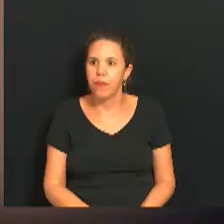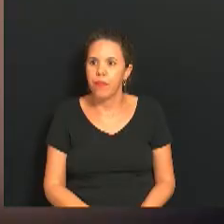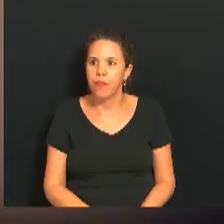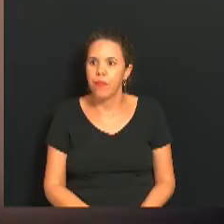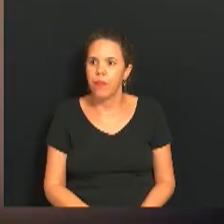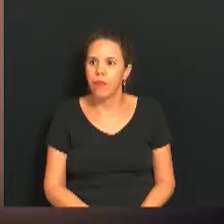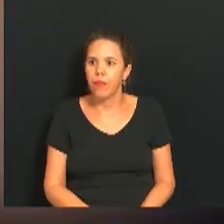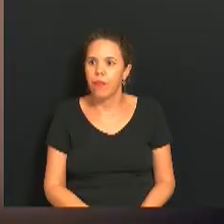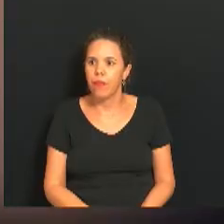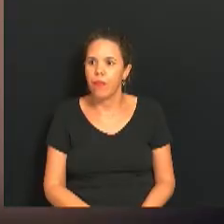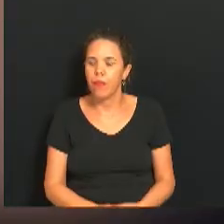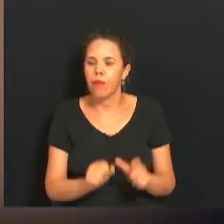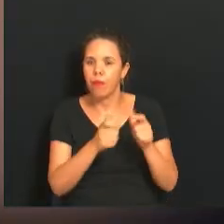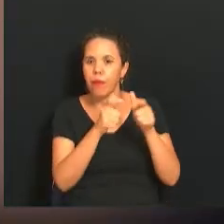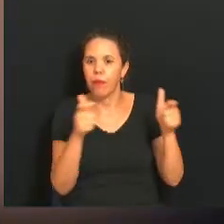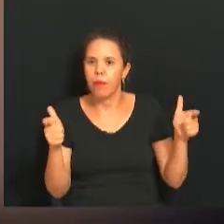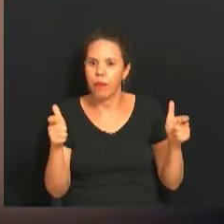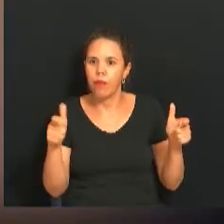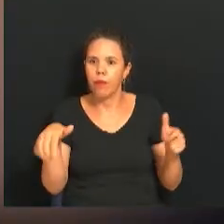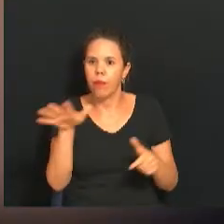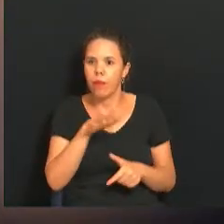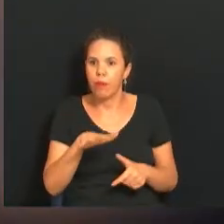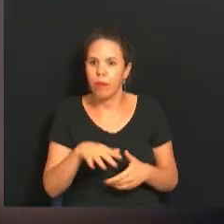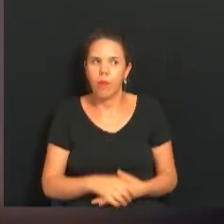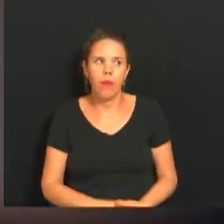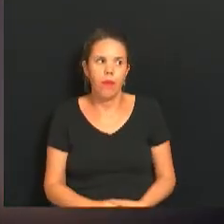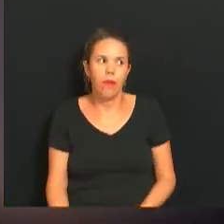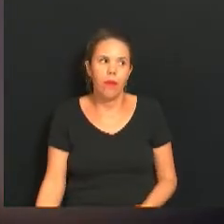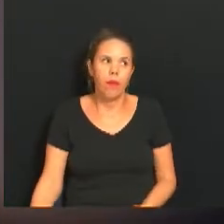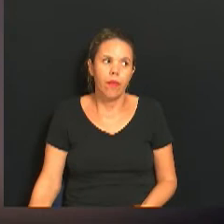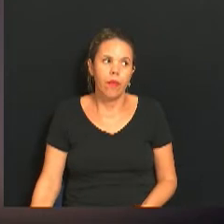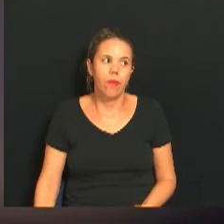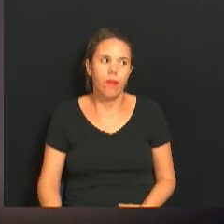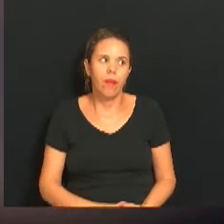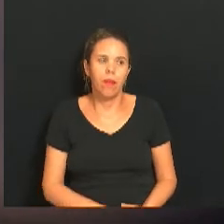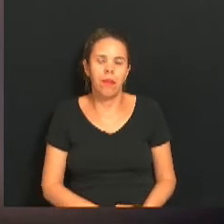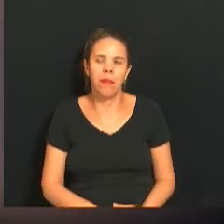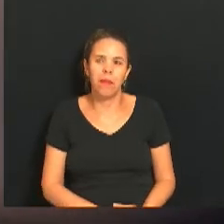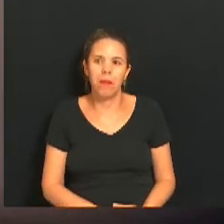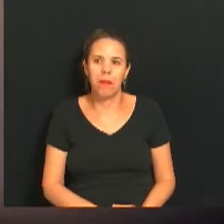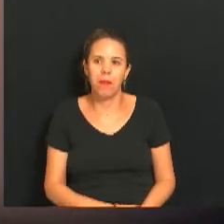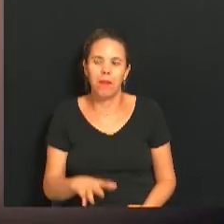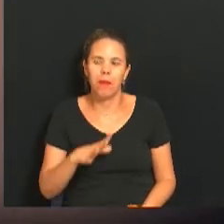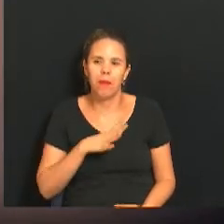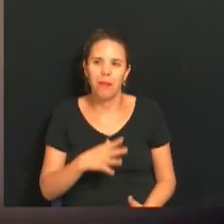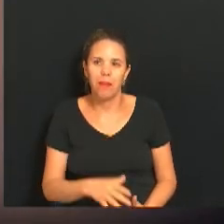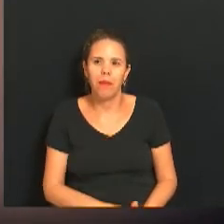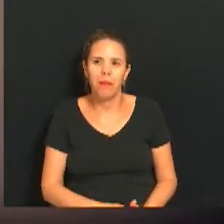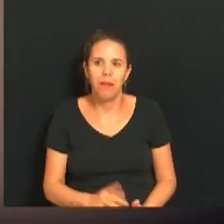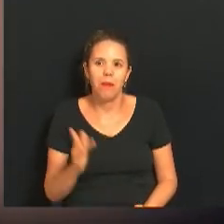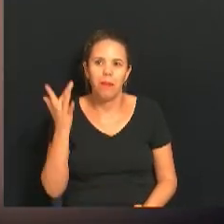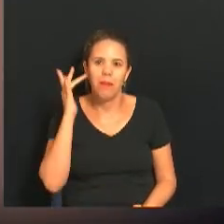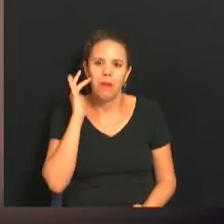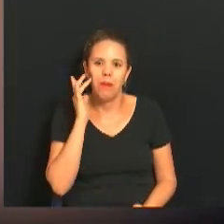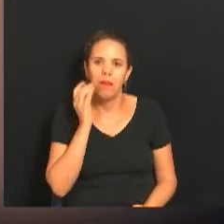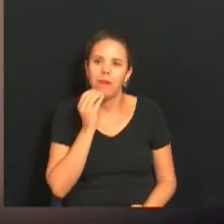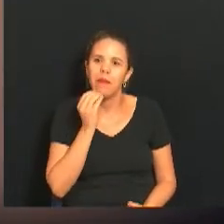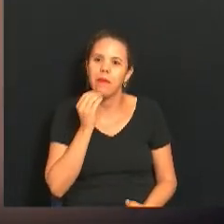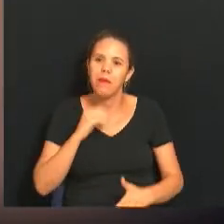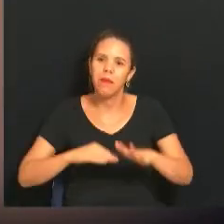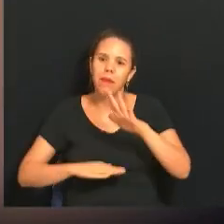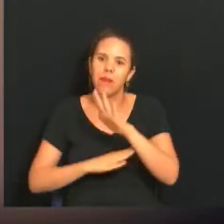O aumento é generalizado, a questão dos roubos da nossa cidade. Então, eu acho que, como Câmara Municipal,